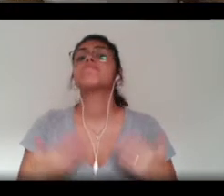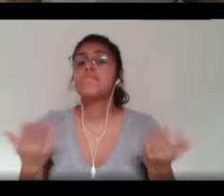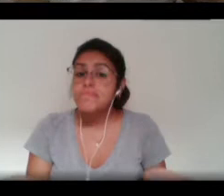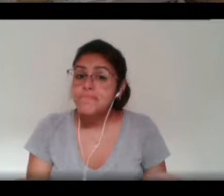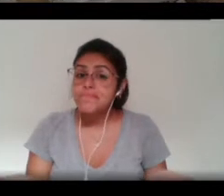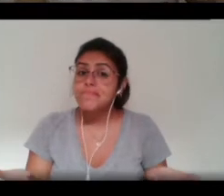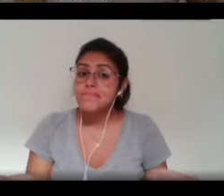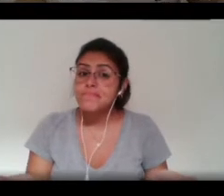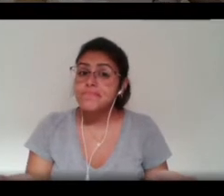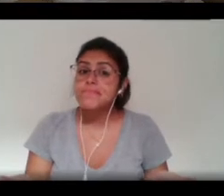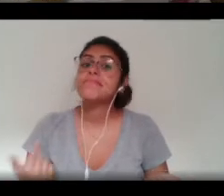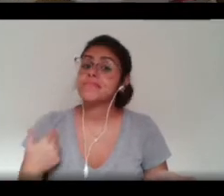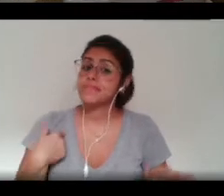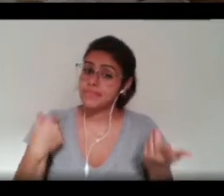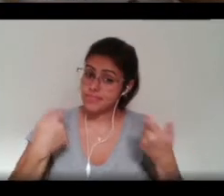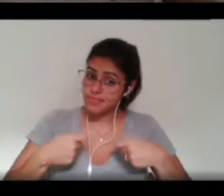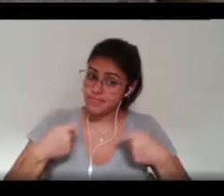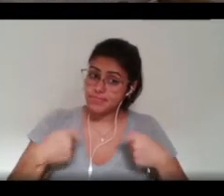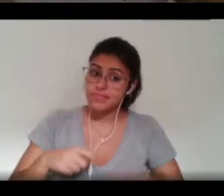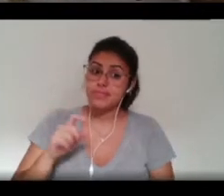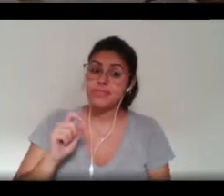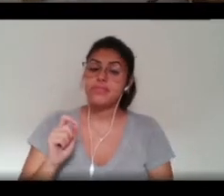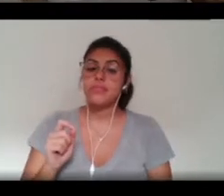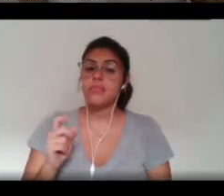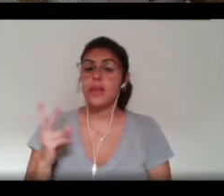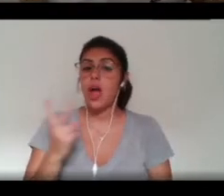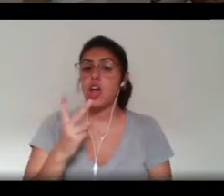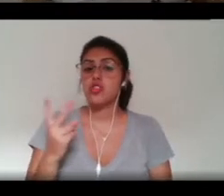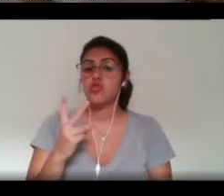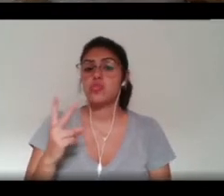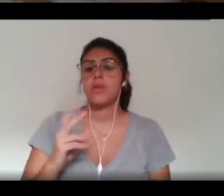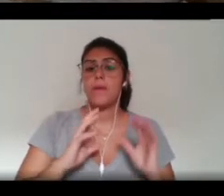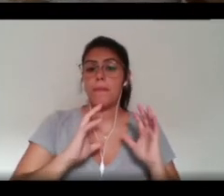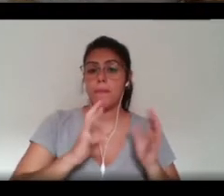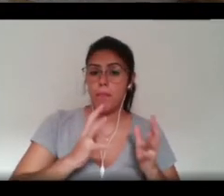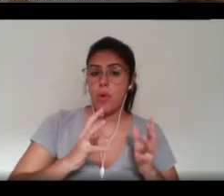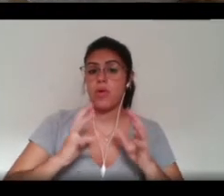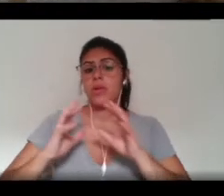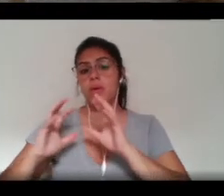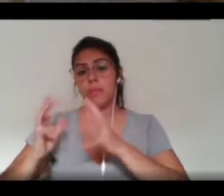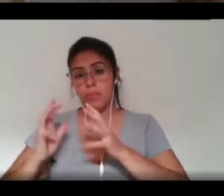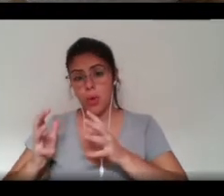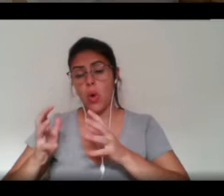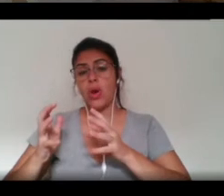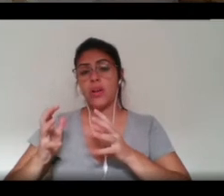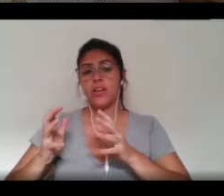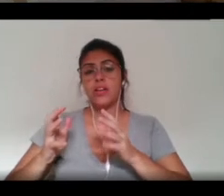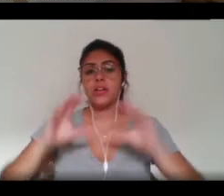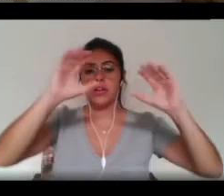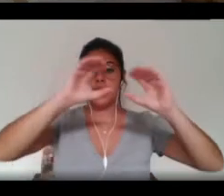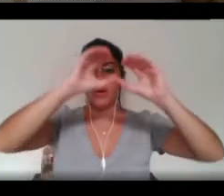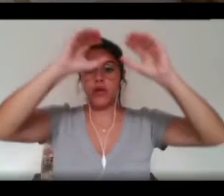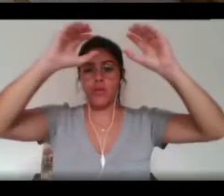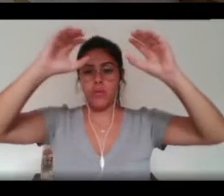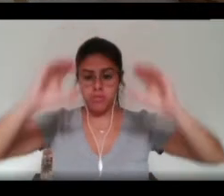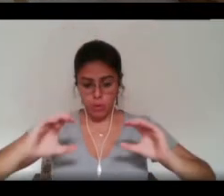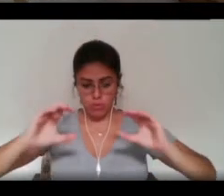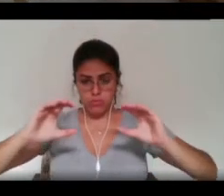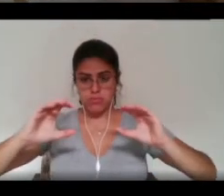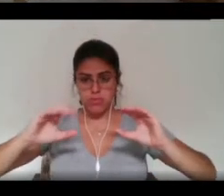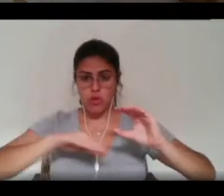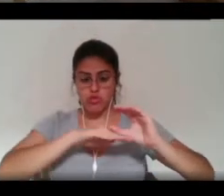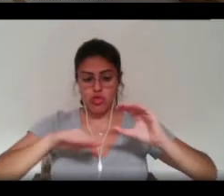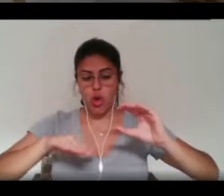E agora? Eu preciso que essas duas bolas, elas atinjam o solo ao mesmo tempo. Então, no